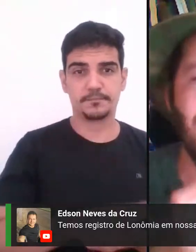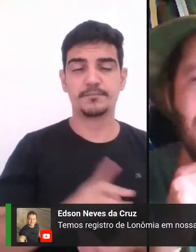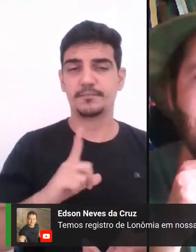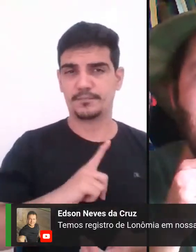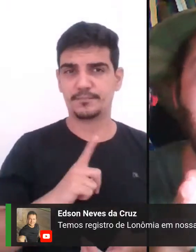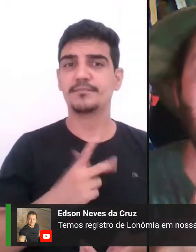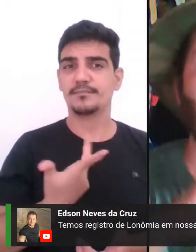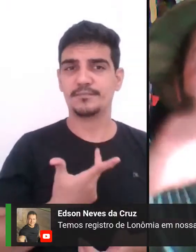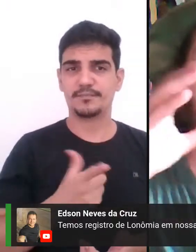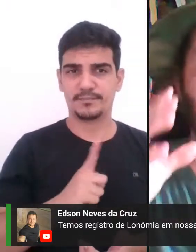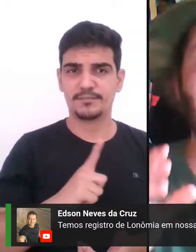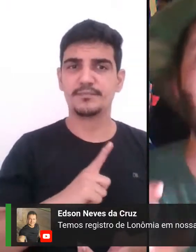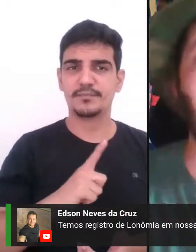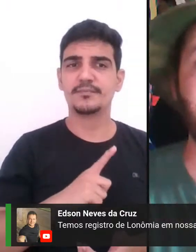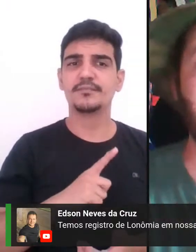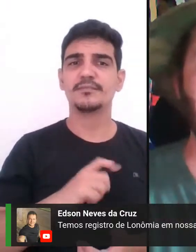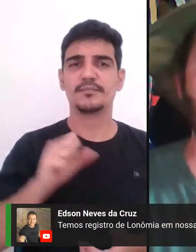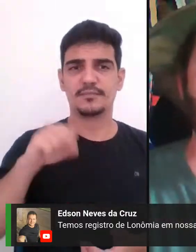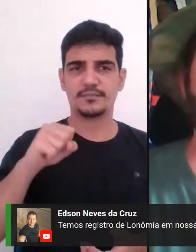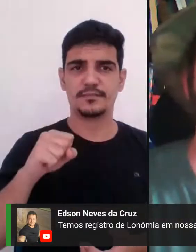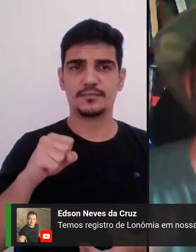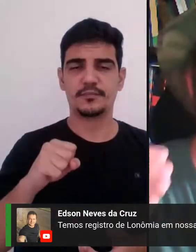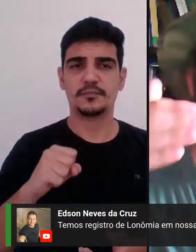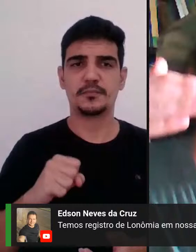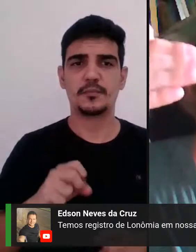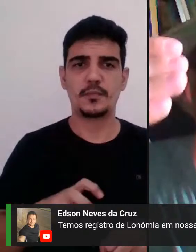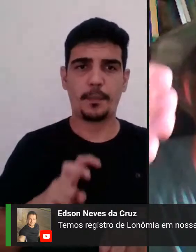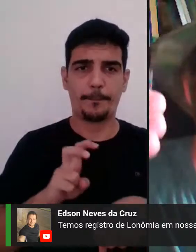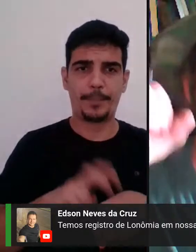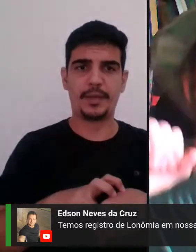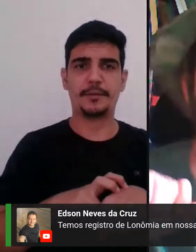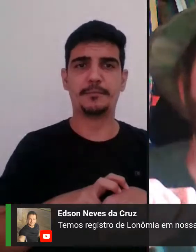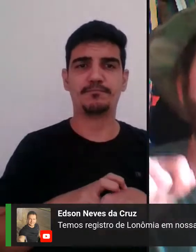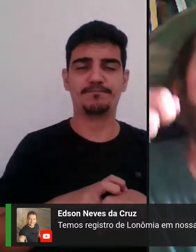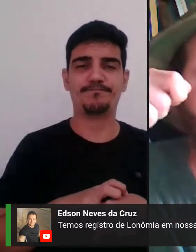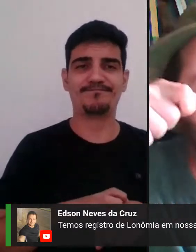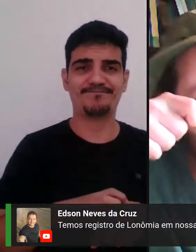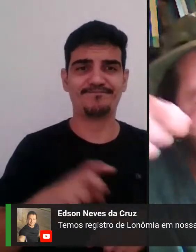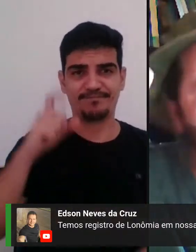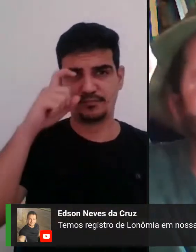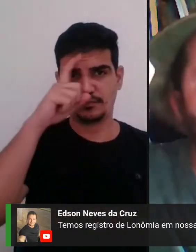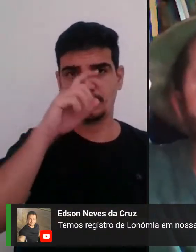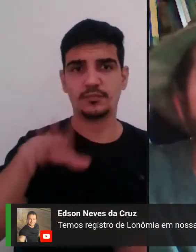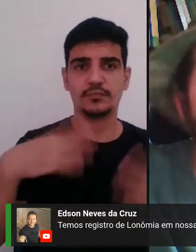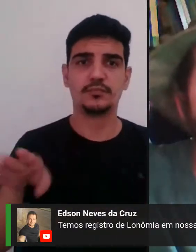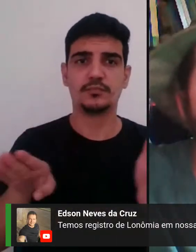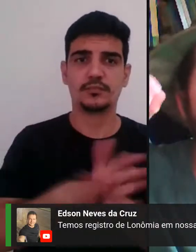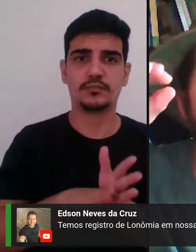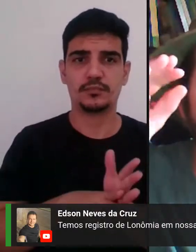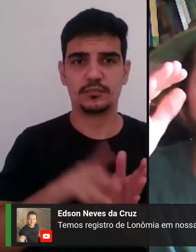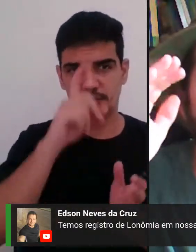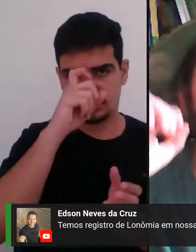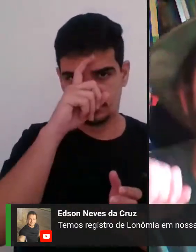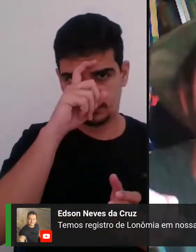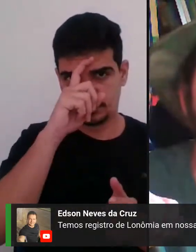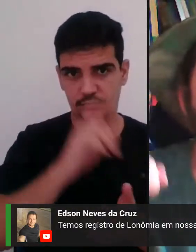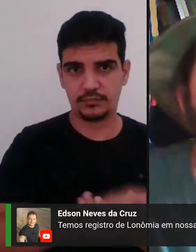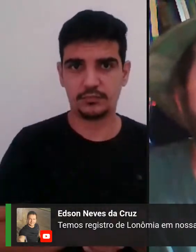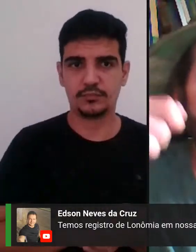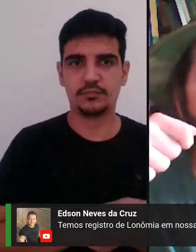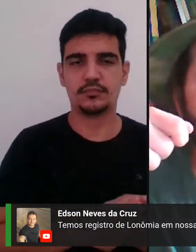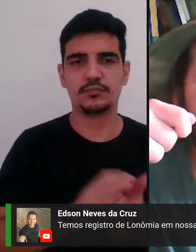essas lagartas aqui, que tem envenenamento bem grave. E quando chega lá no hospital, eles metem a caneta e escrevem